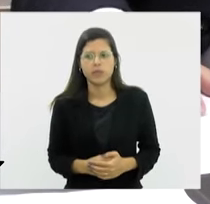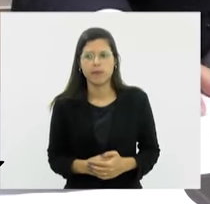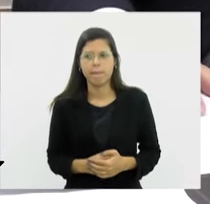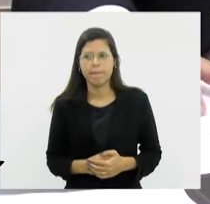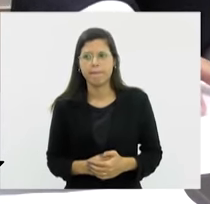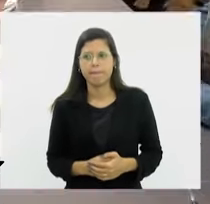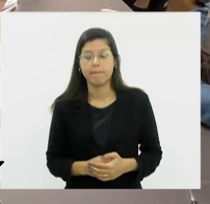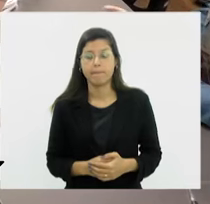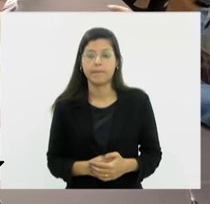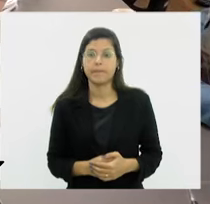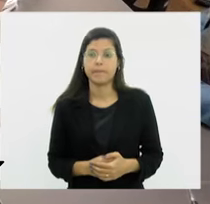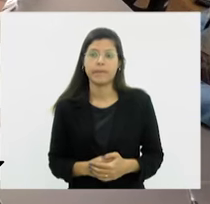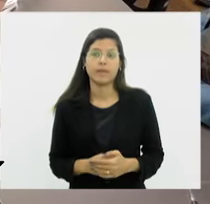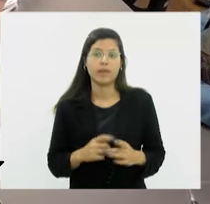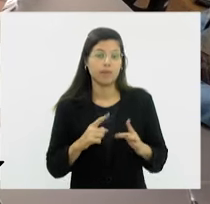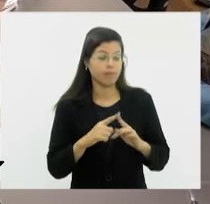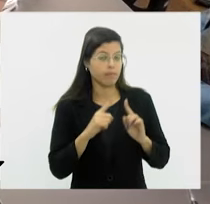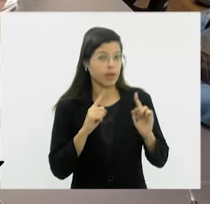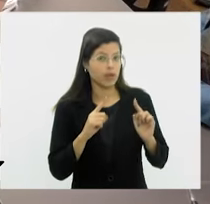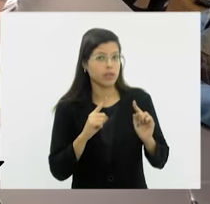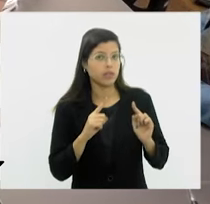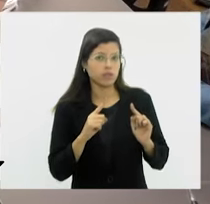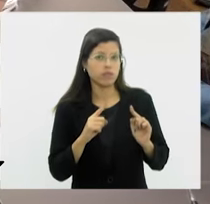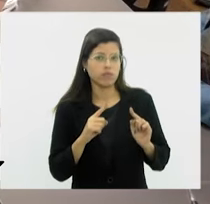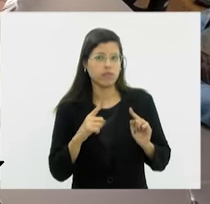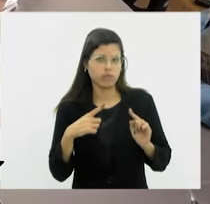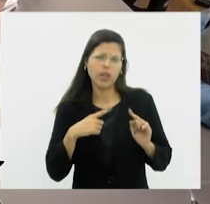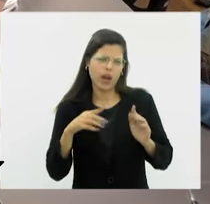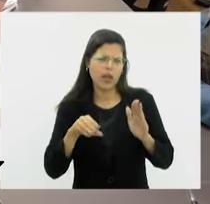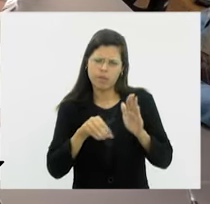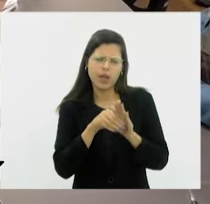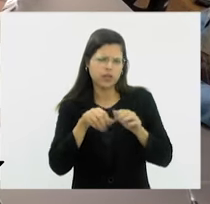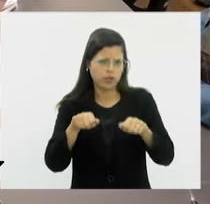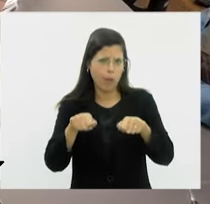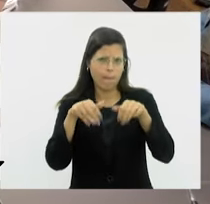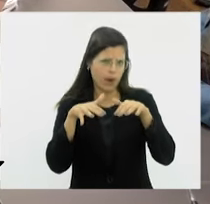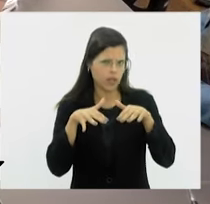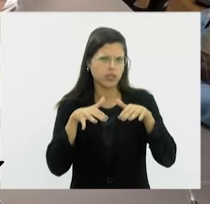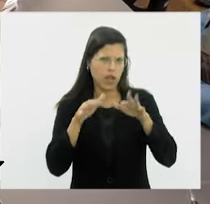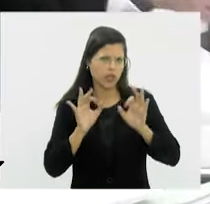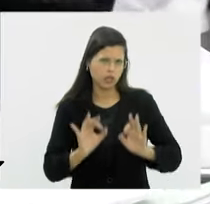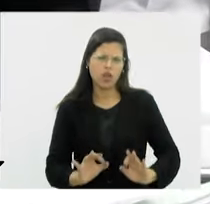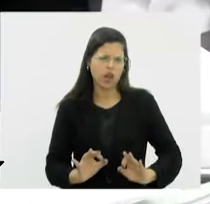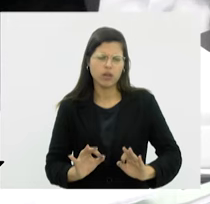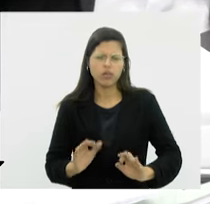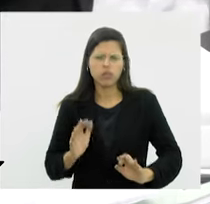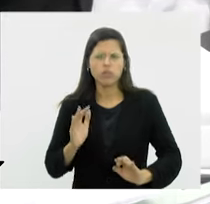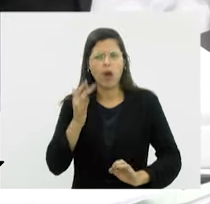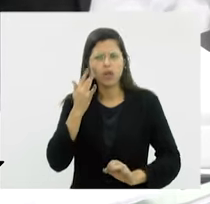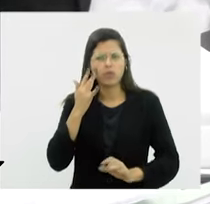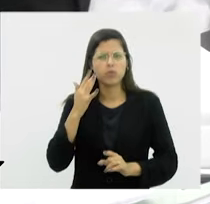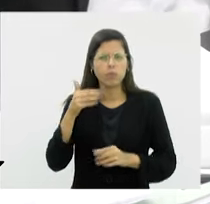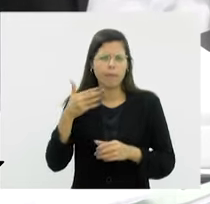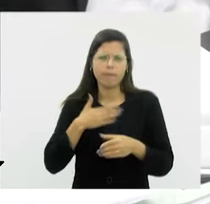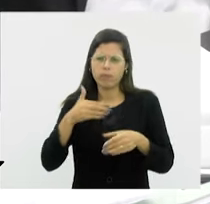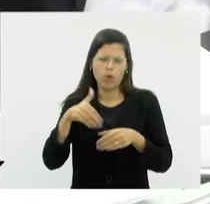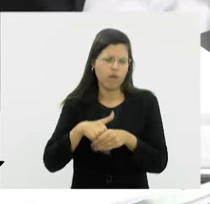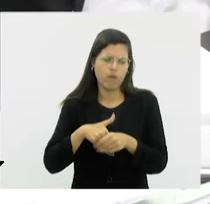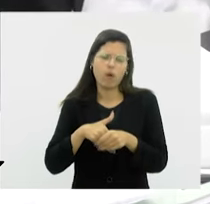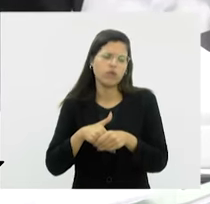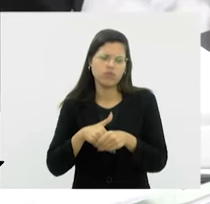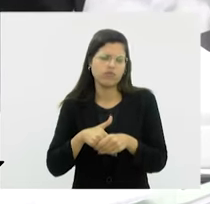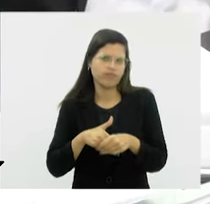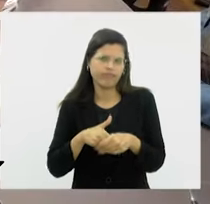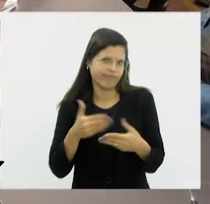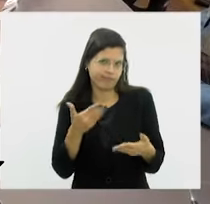histórica. Mas considero que certamente terá emendas em plenário, certamente. Já estou pressupondo também, que o meu voto será vencido e que terá emendas em plenário.